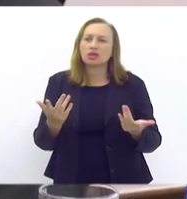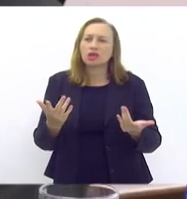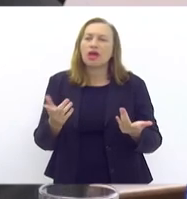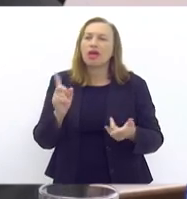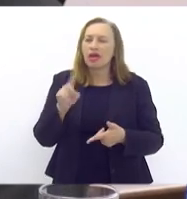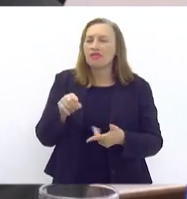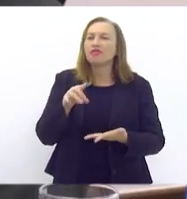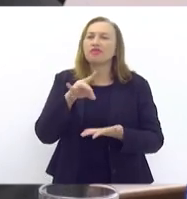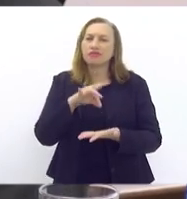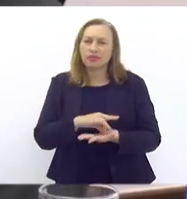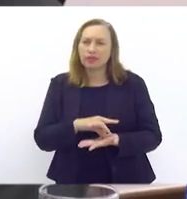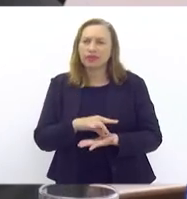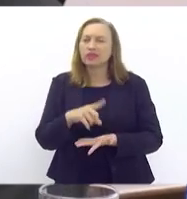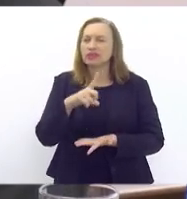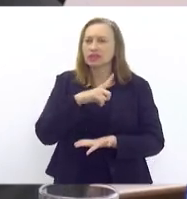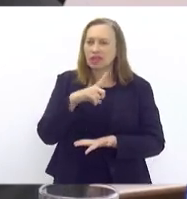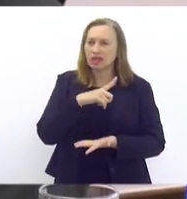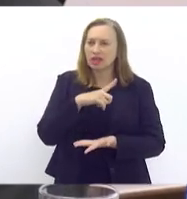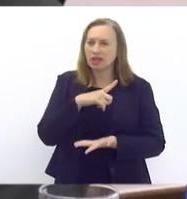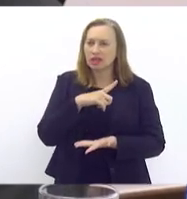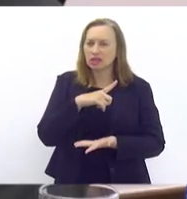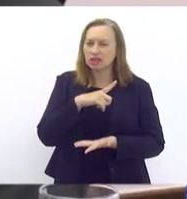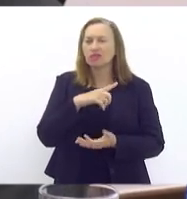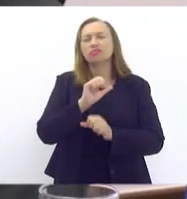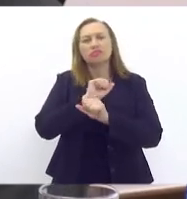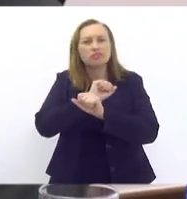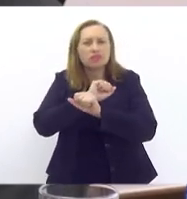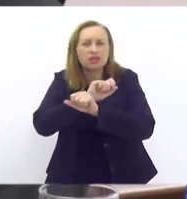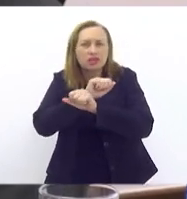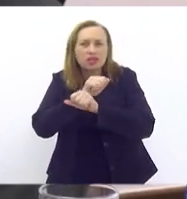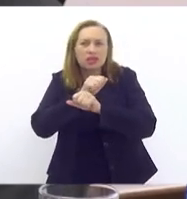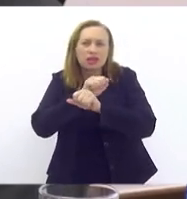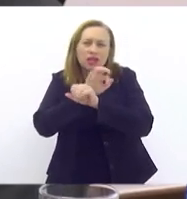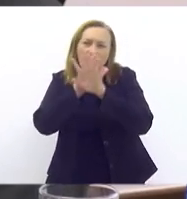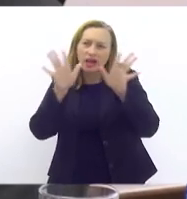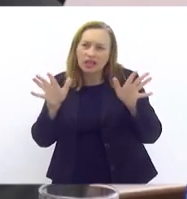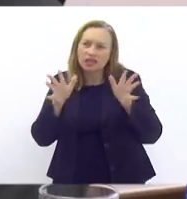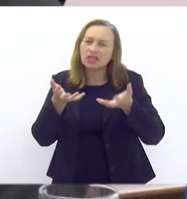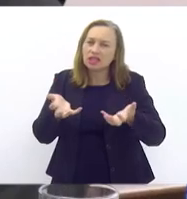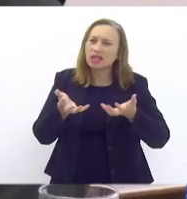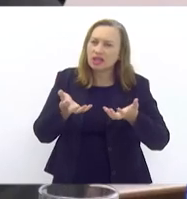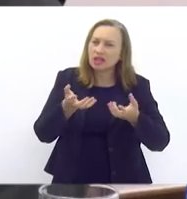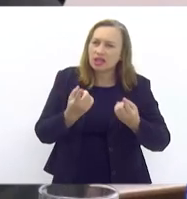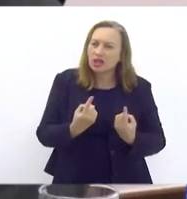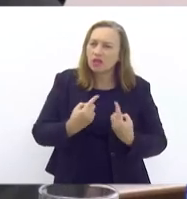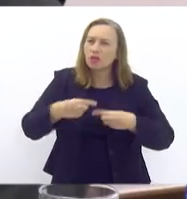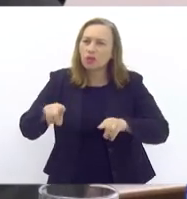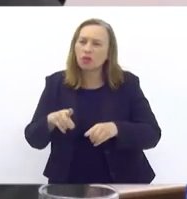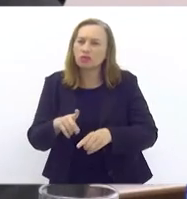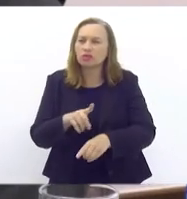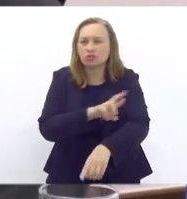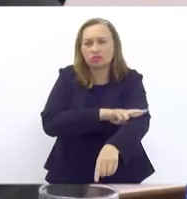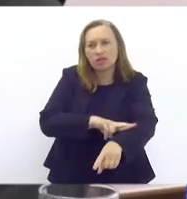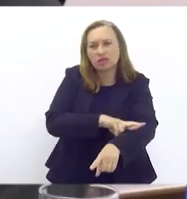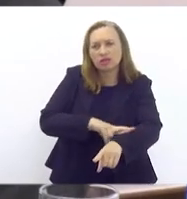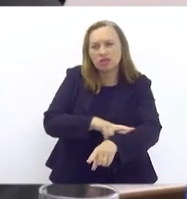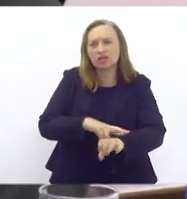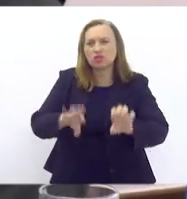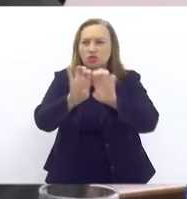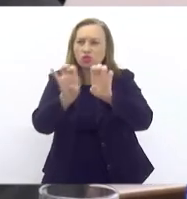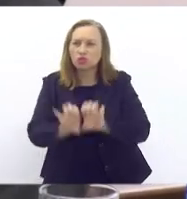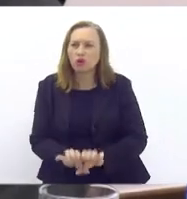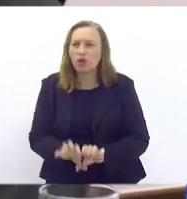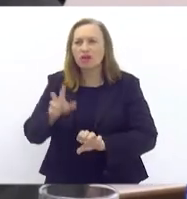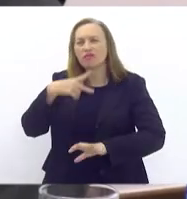nós termos a a a clareza de querermos enfrentar o racismo estrutural de falar